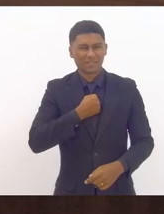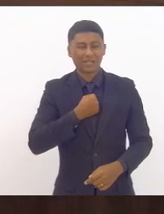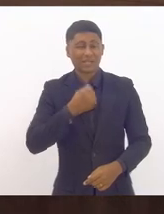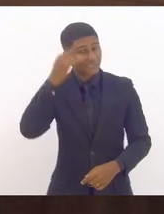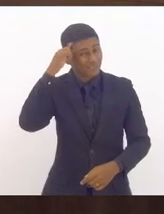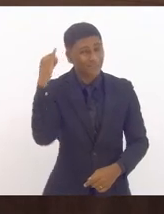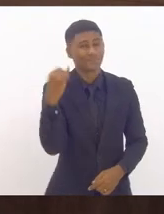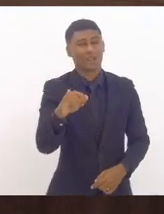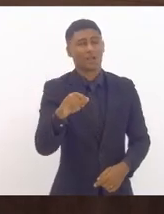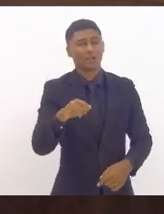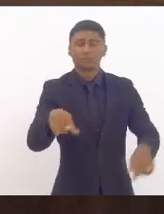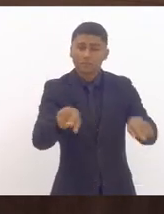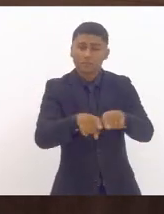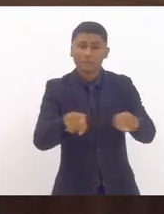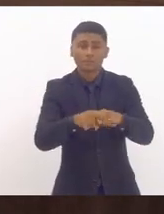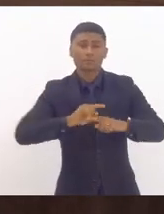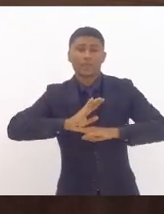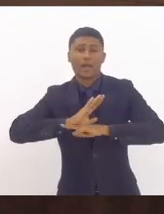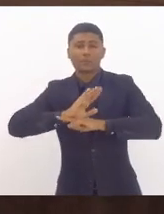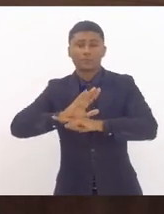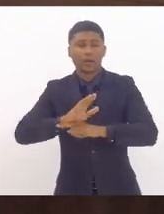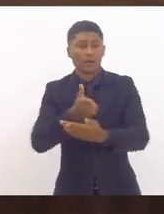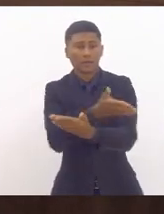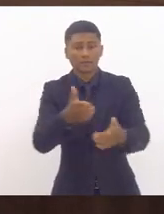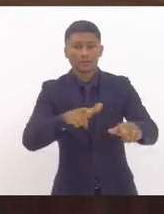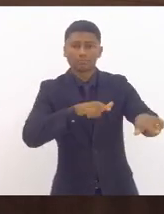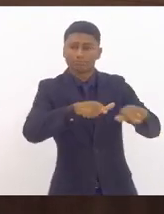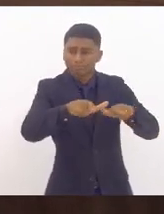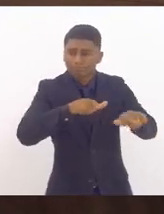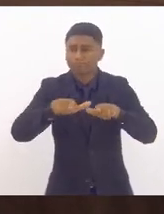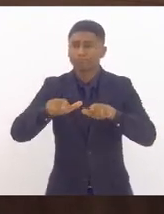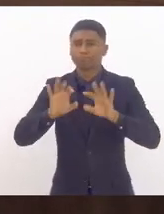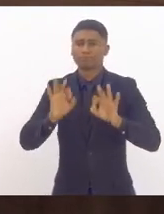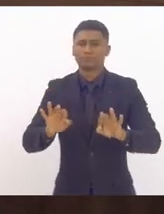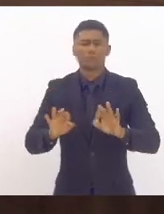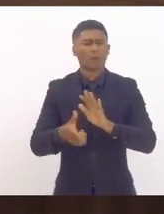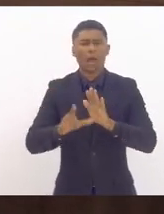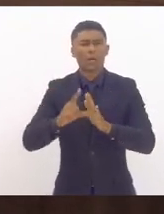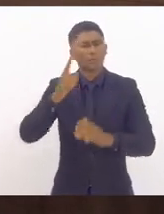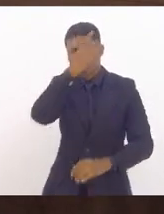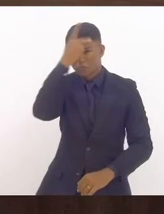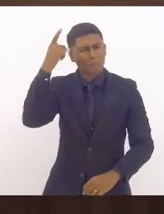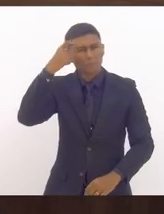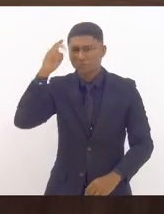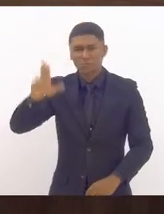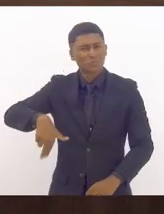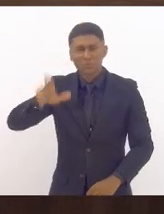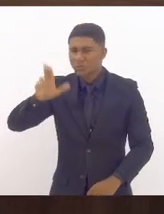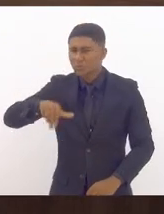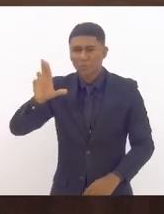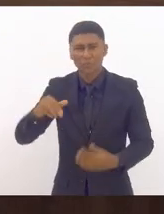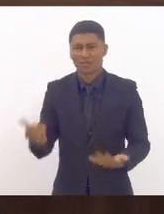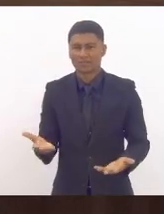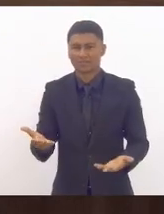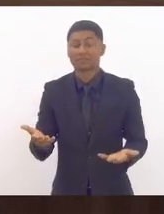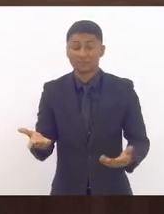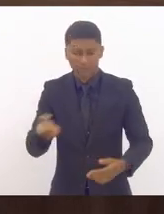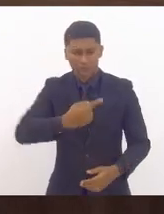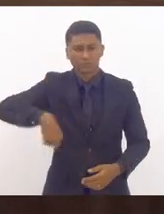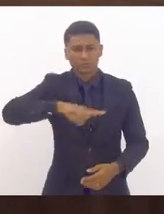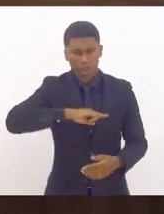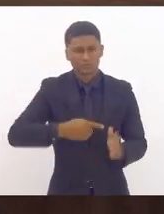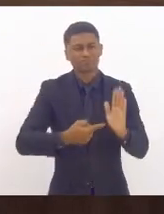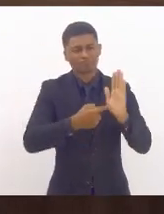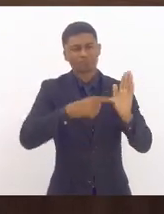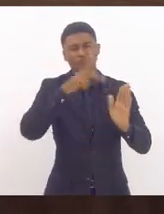empregabilidade, que era uma coisa que ninguém tinha pensado ainda. Então, nós somos